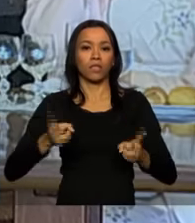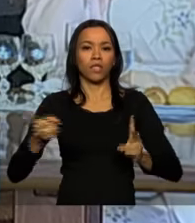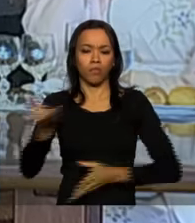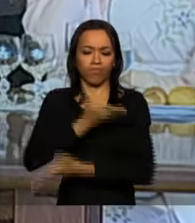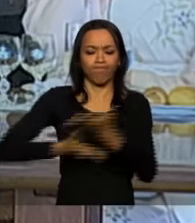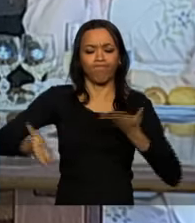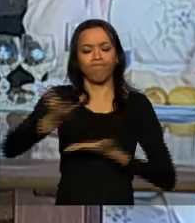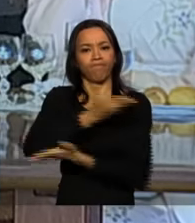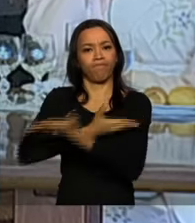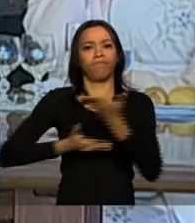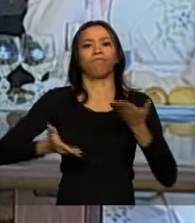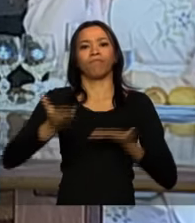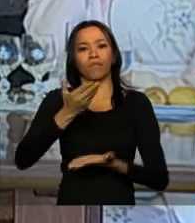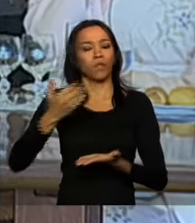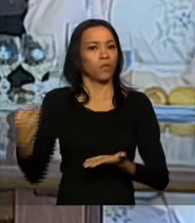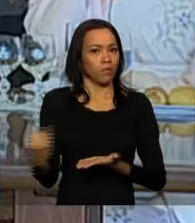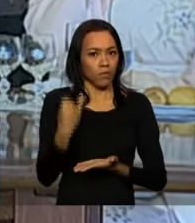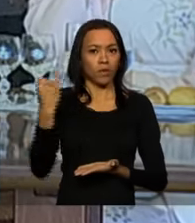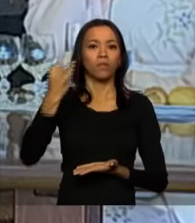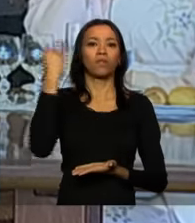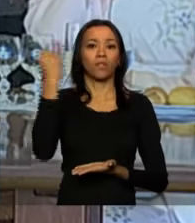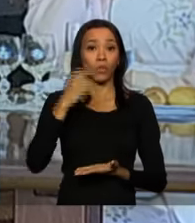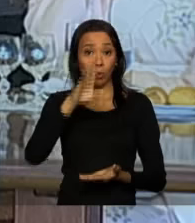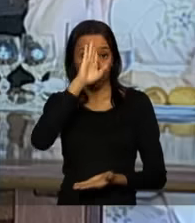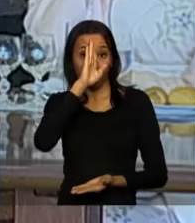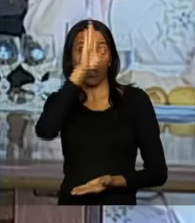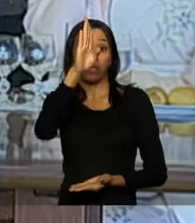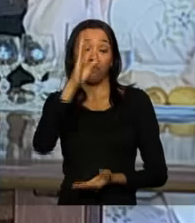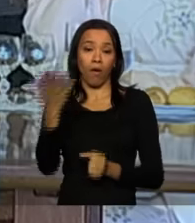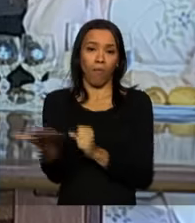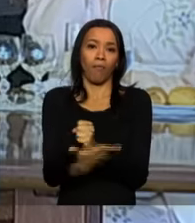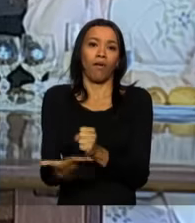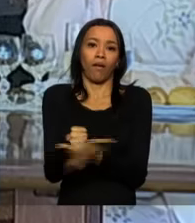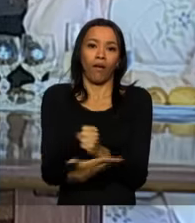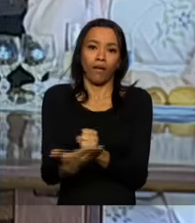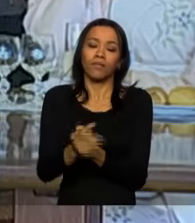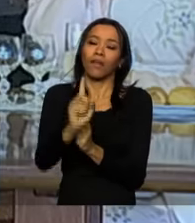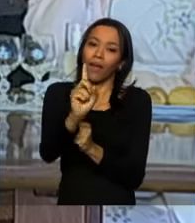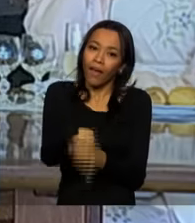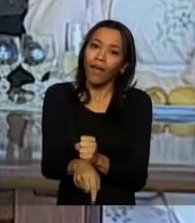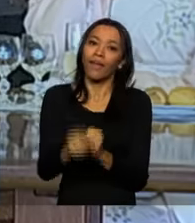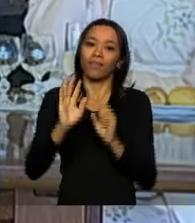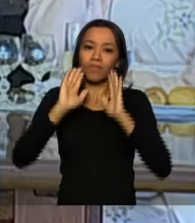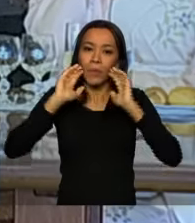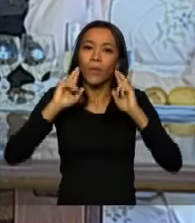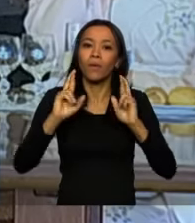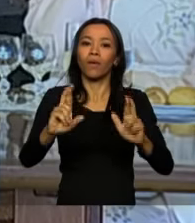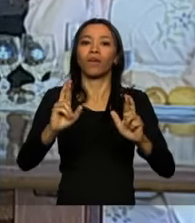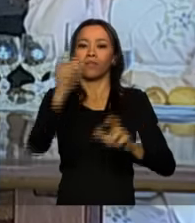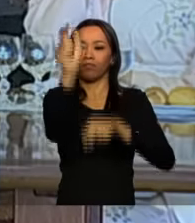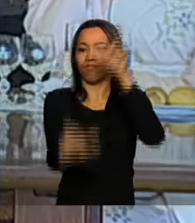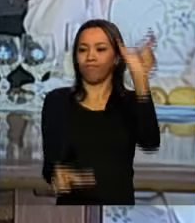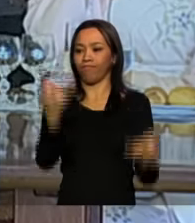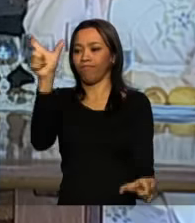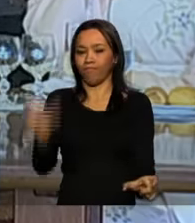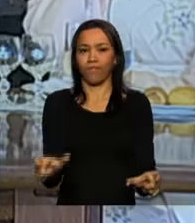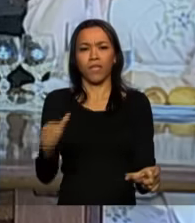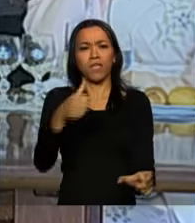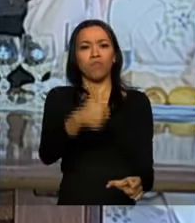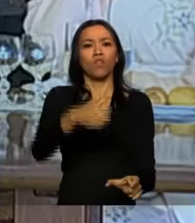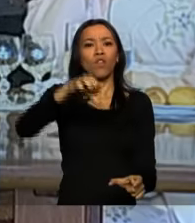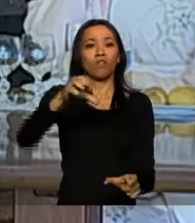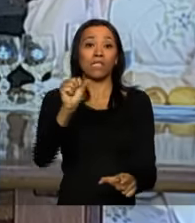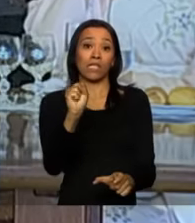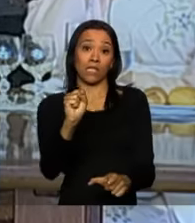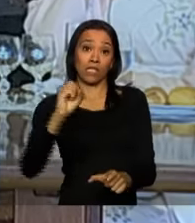de grande relevância, cujo principal alicerce tem sido a dimensão humana. Em 1908,